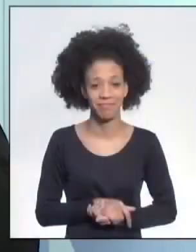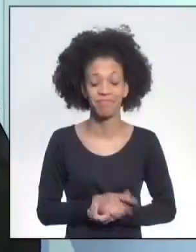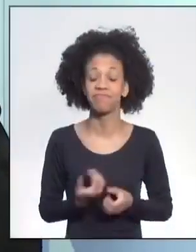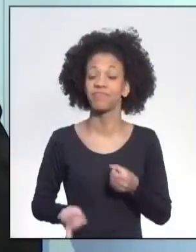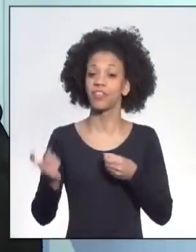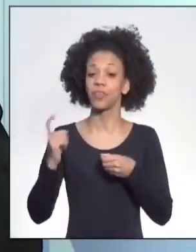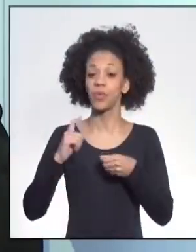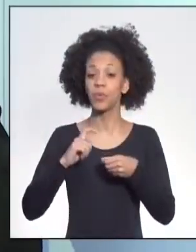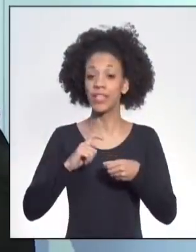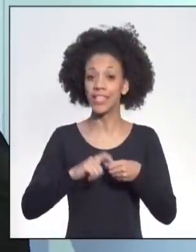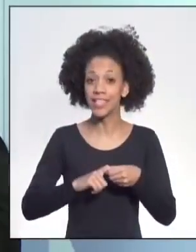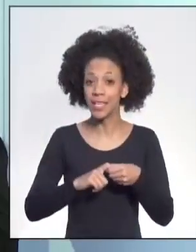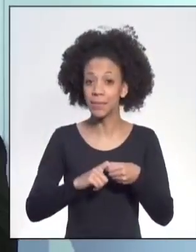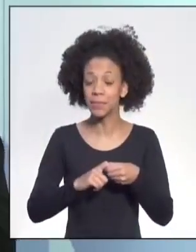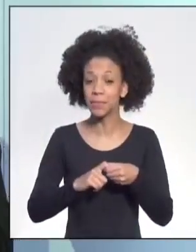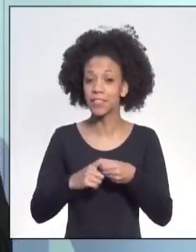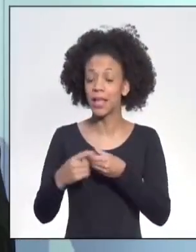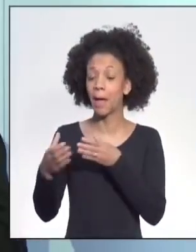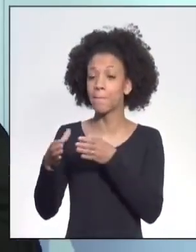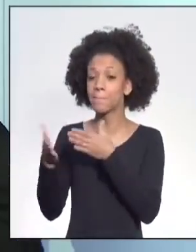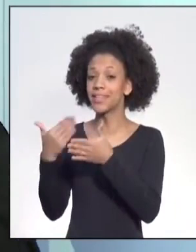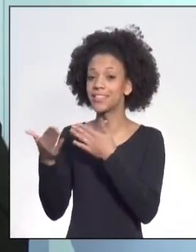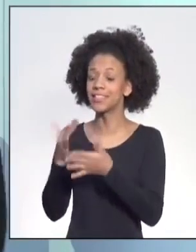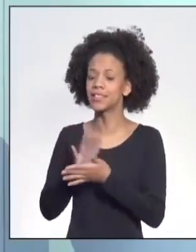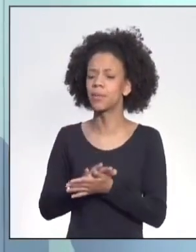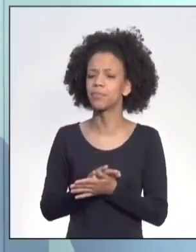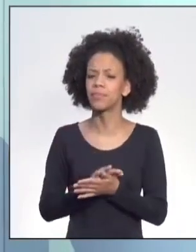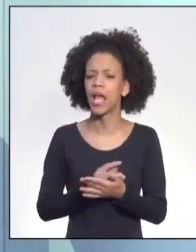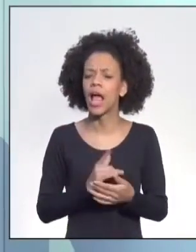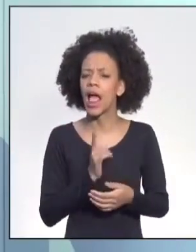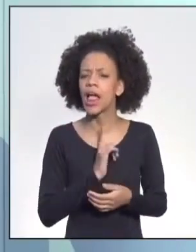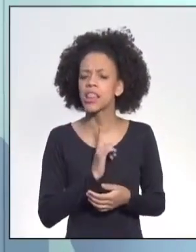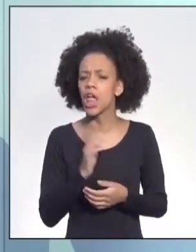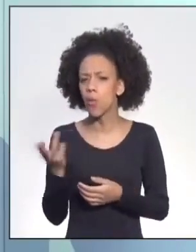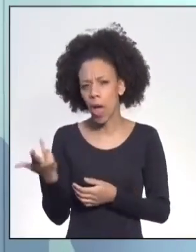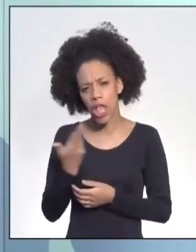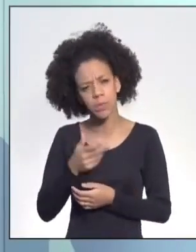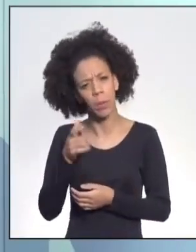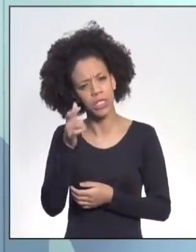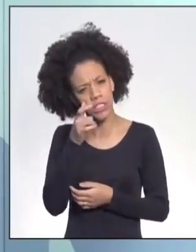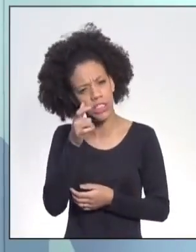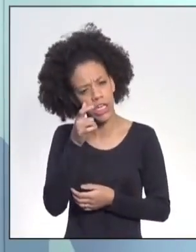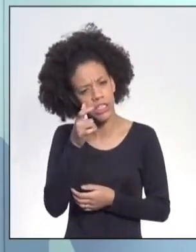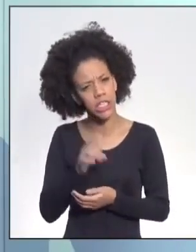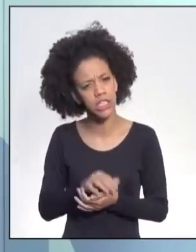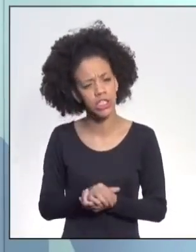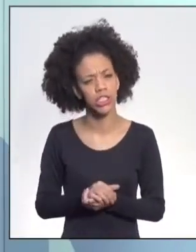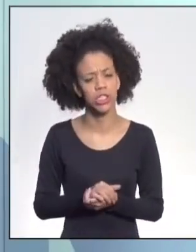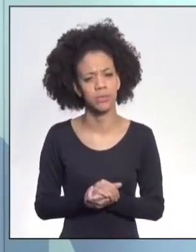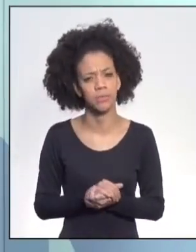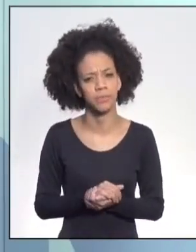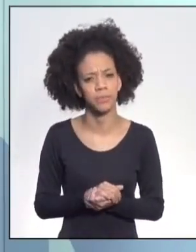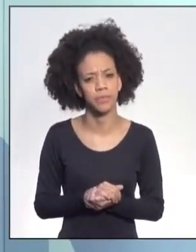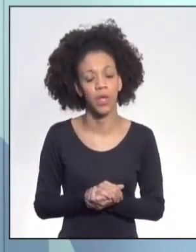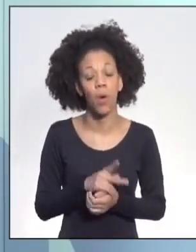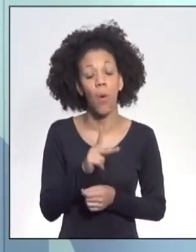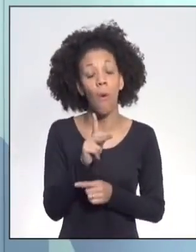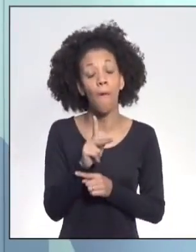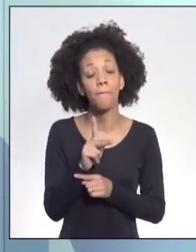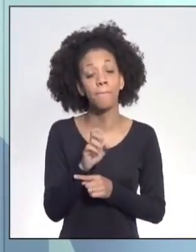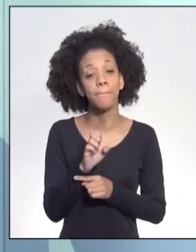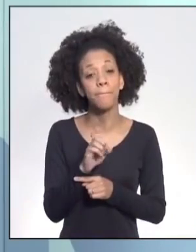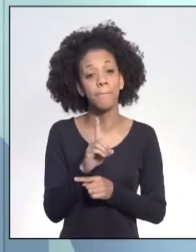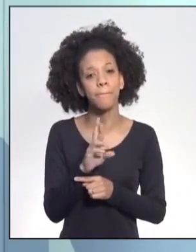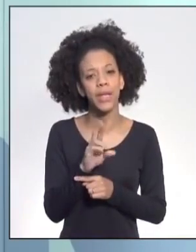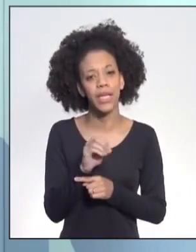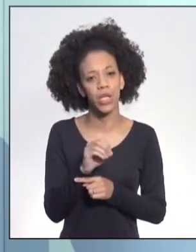Voltamos para a interação e nós temos aqui uma resposta muito interessante aqui. O Pedro,